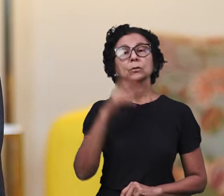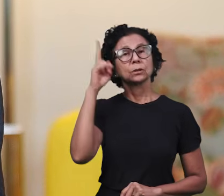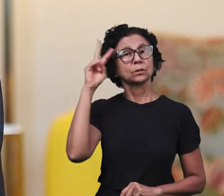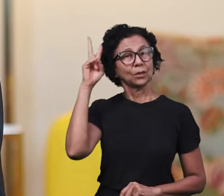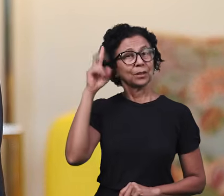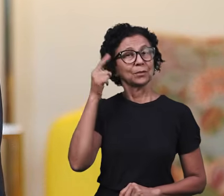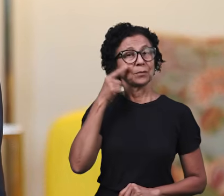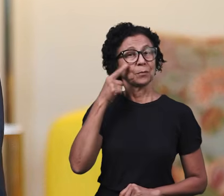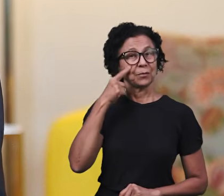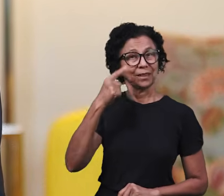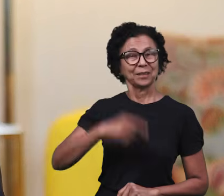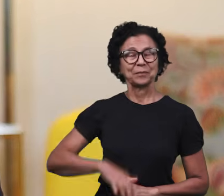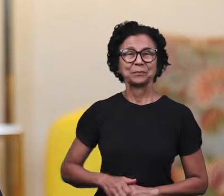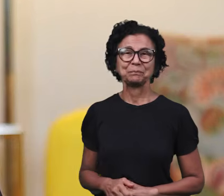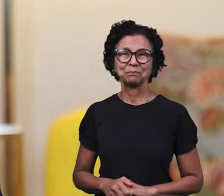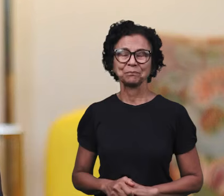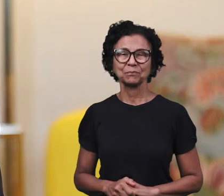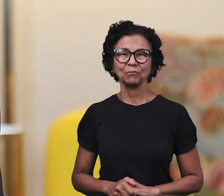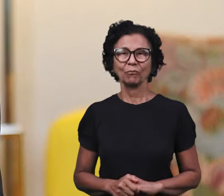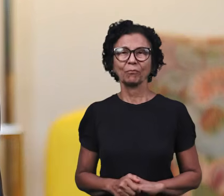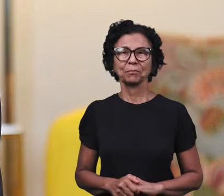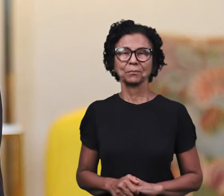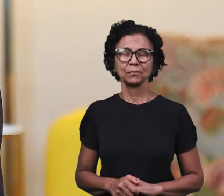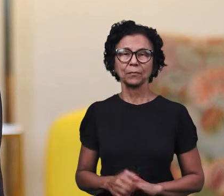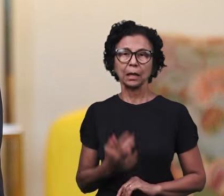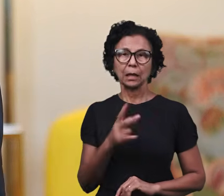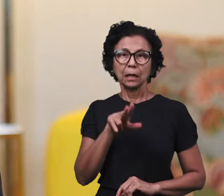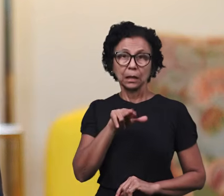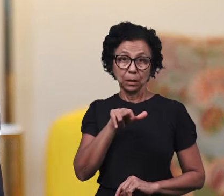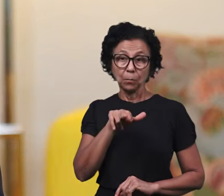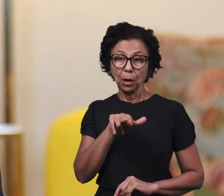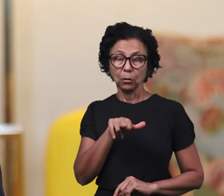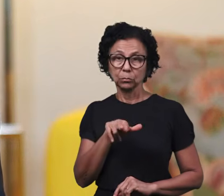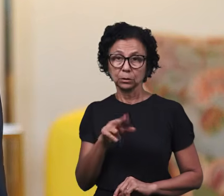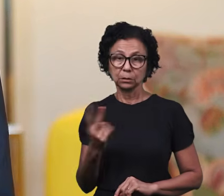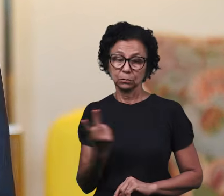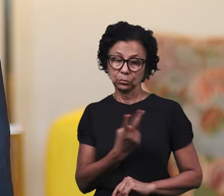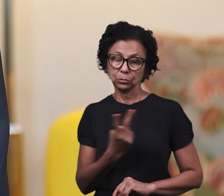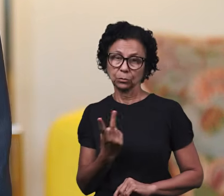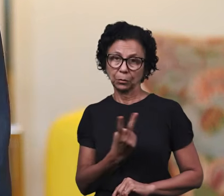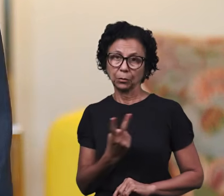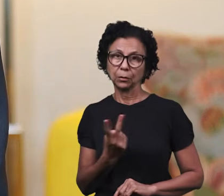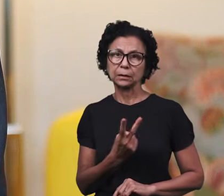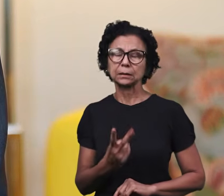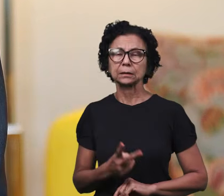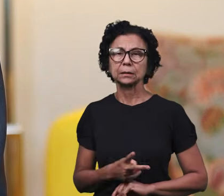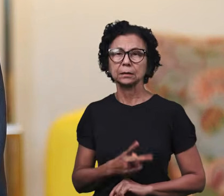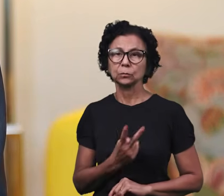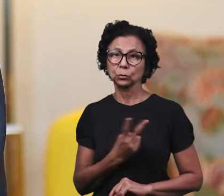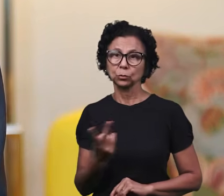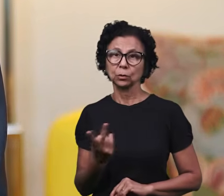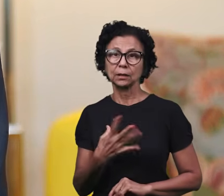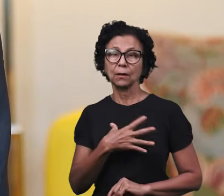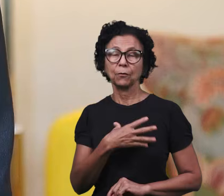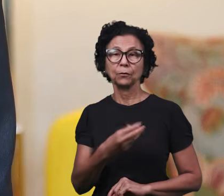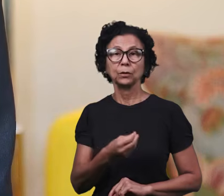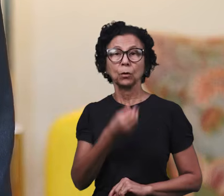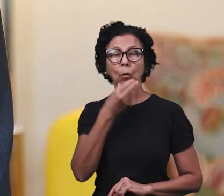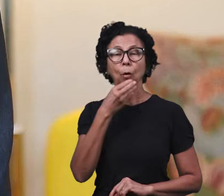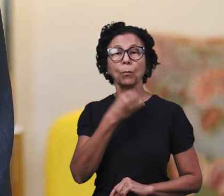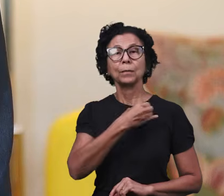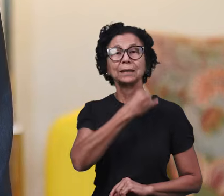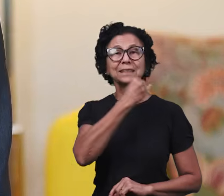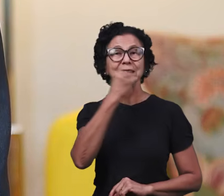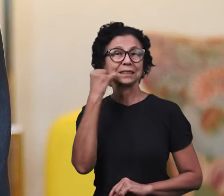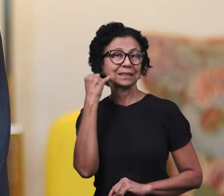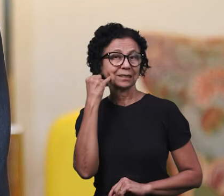Esaú. Então, aqueles dois irmãos, né, que eram filhos de Isaac, eram nascidos